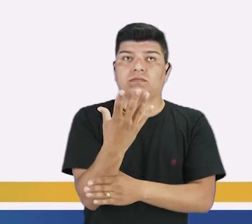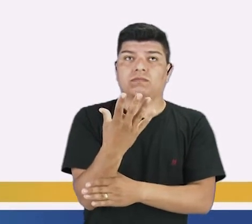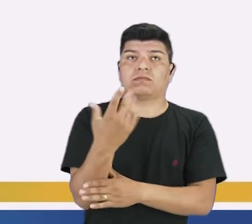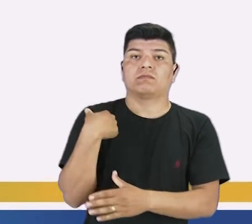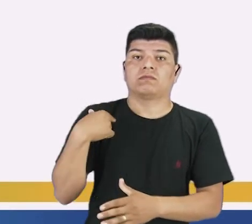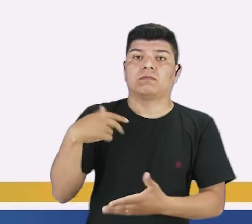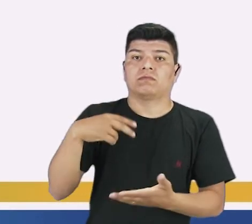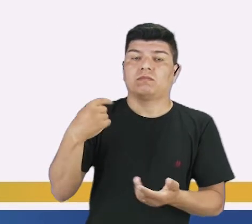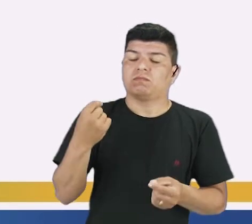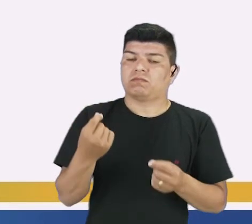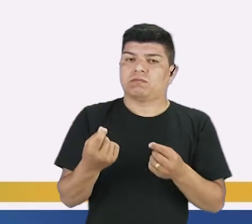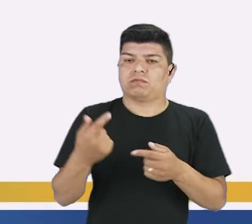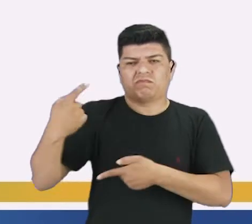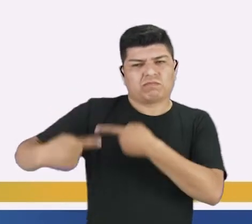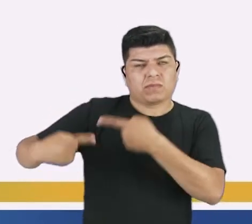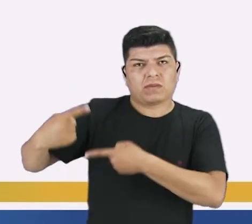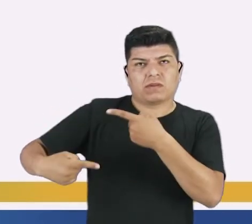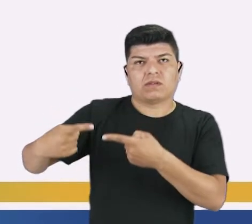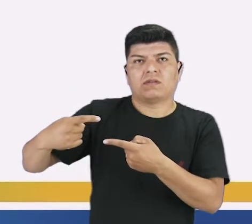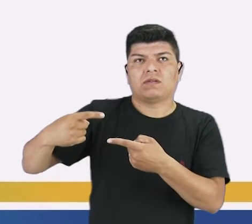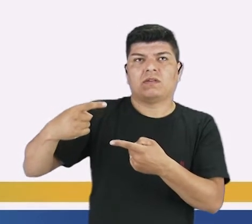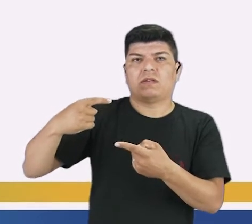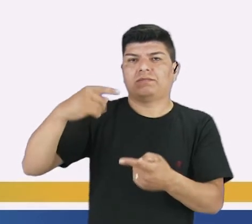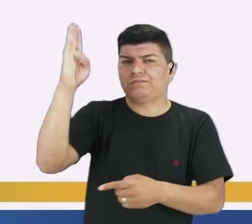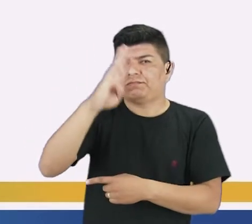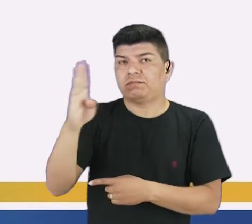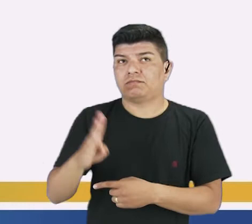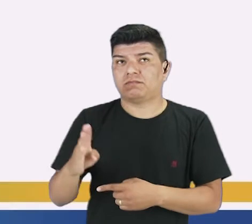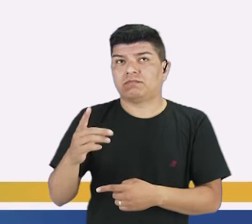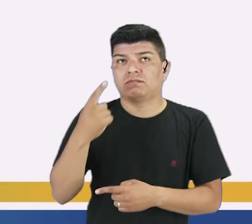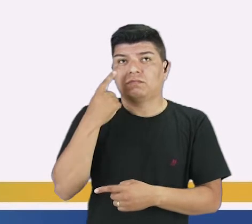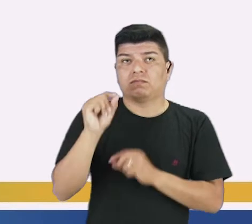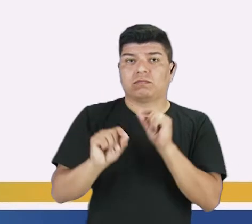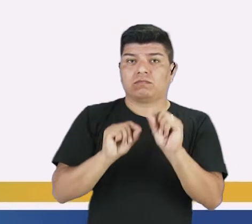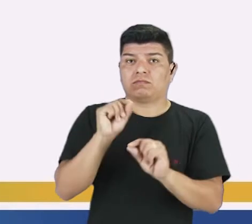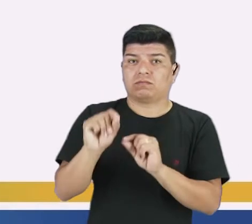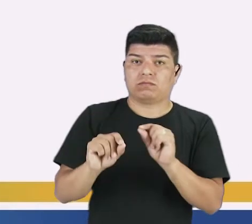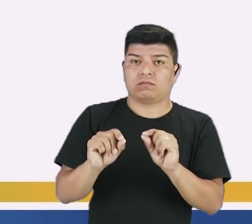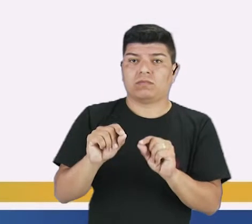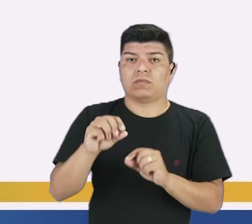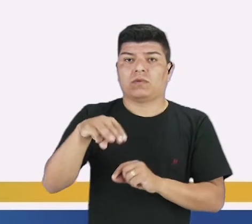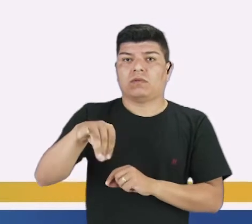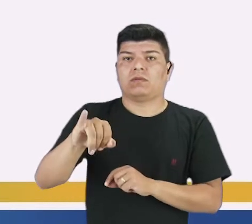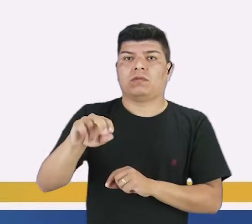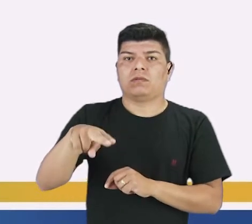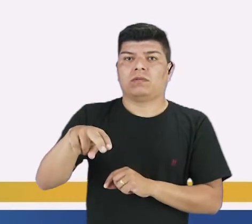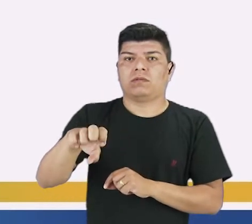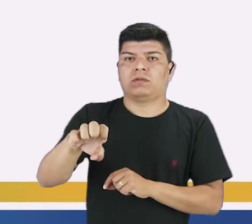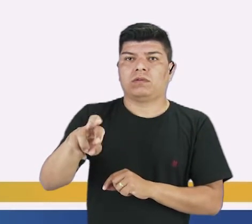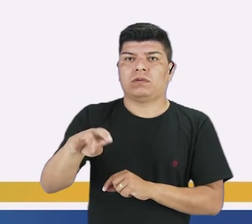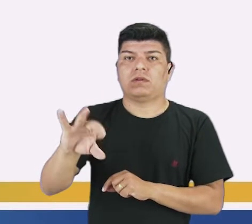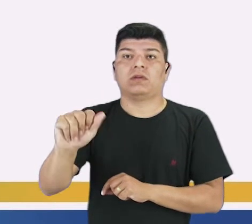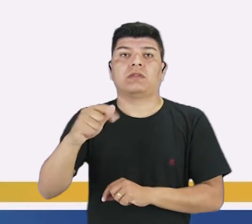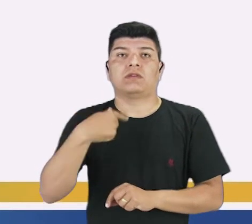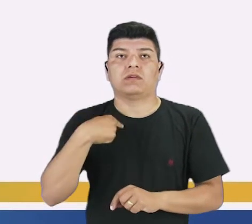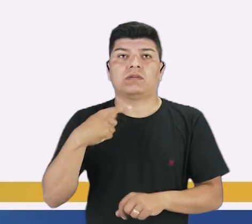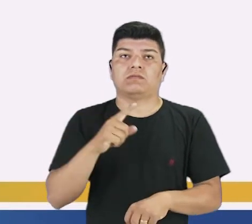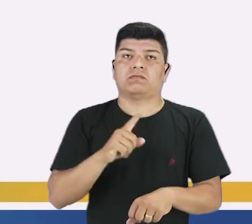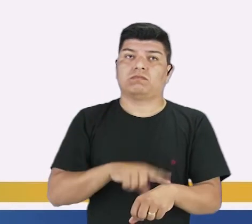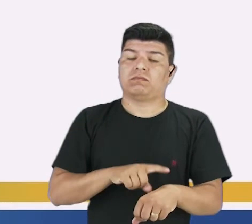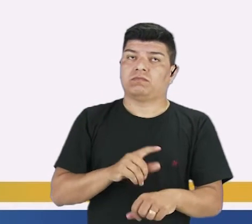muita instabilidade política no Brasil, tendo em vista a Inconfidência Mineira, que foi um momento de muito